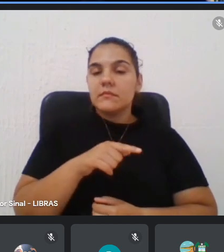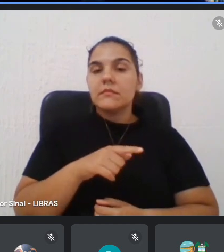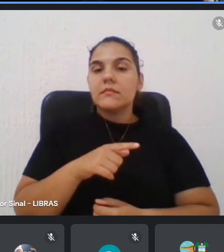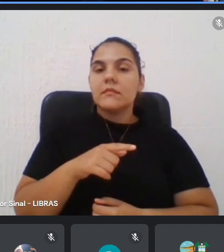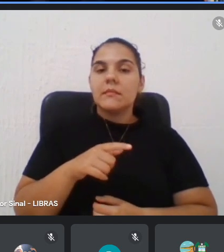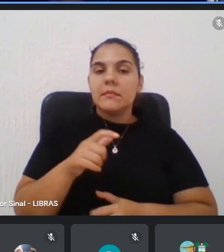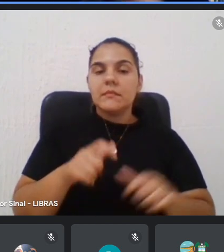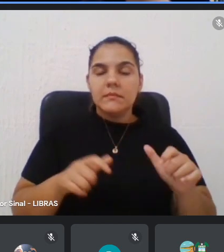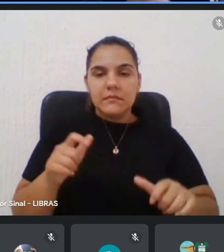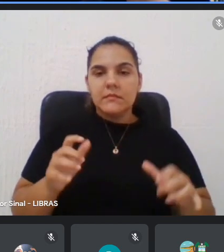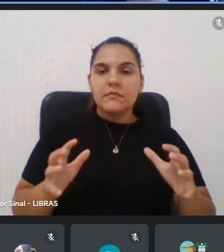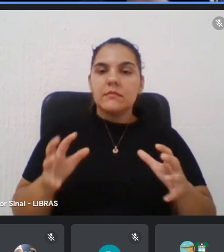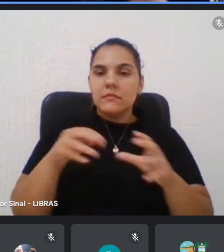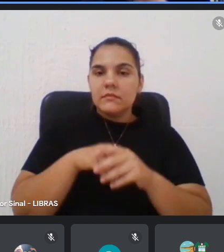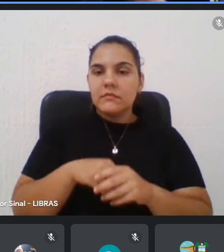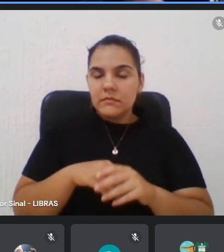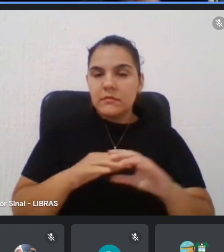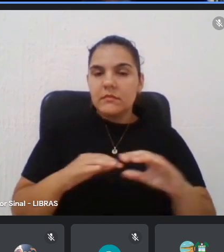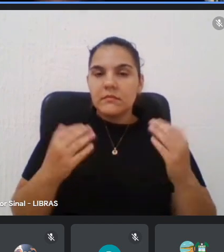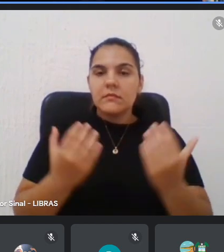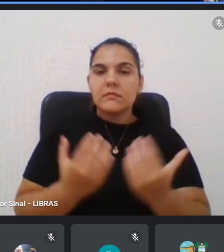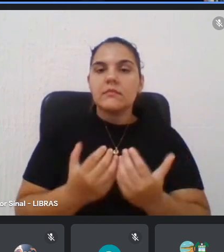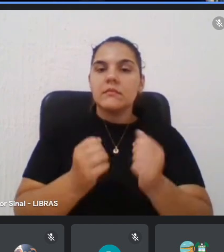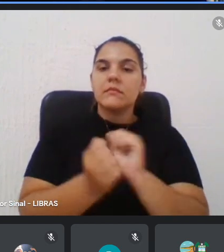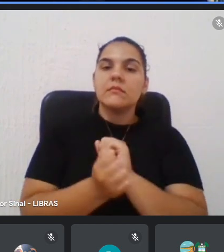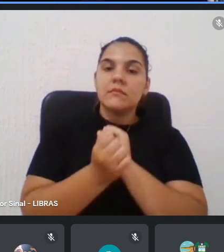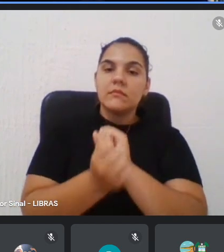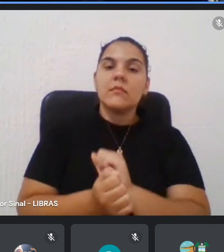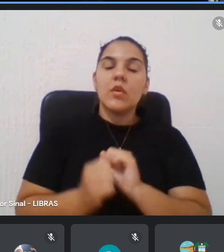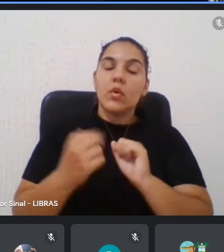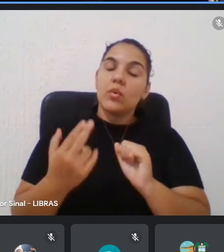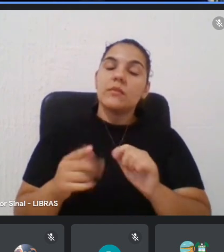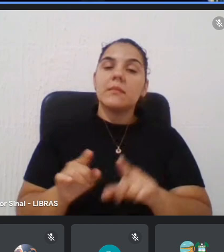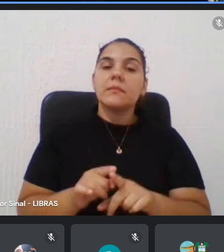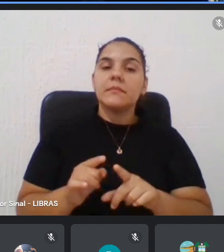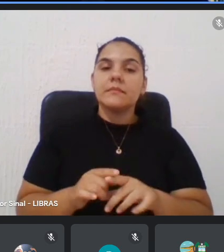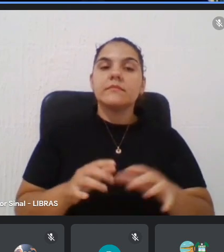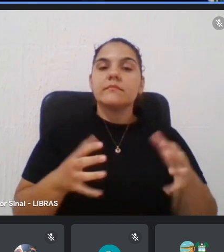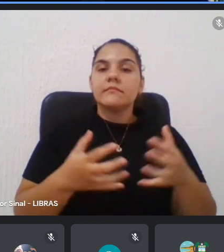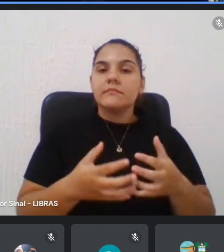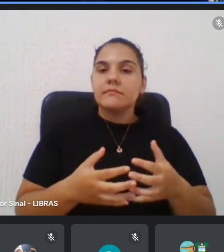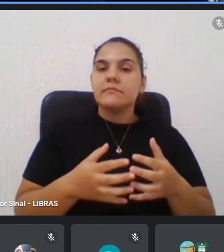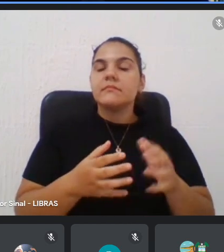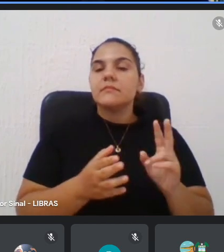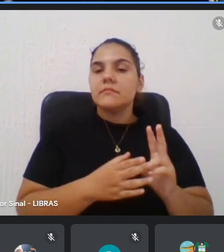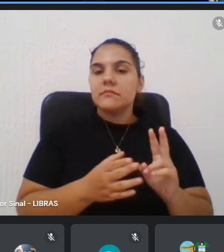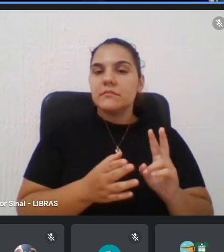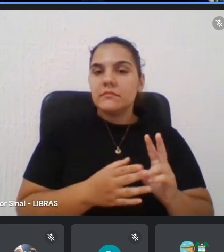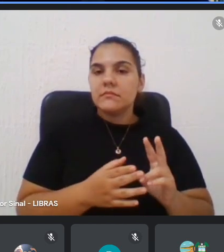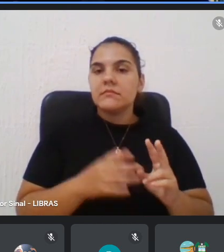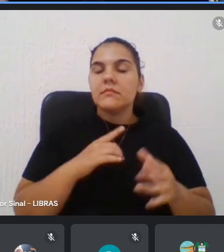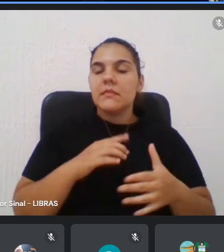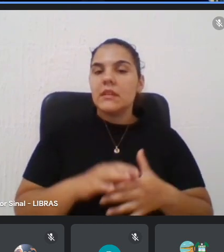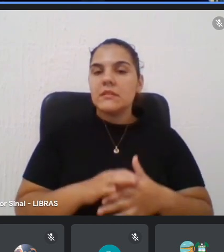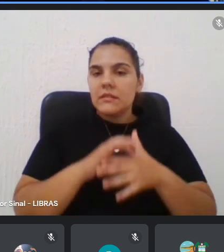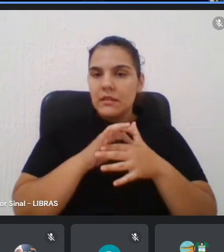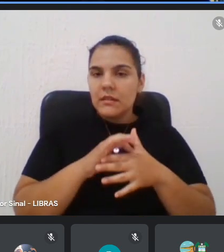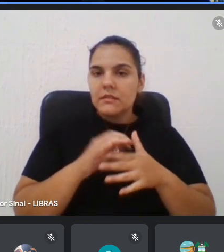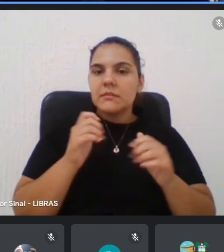determinada comunidade quilombola, assim como nas aldeias indígenas, o cacique ou a cacica, pensando